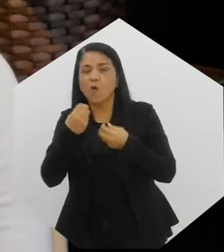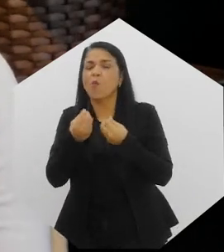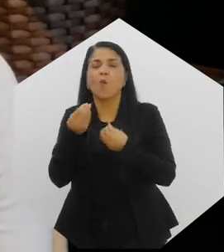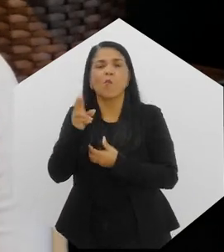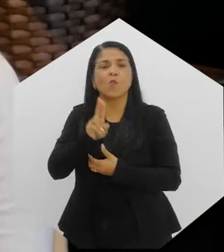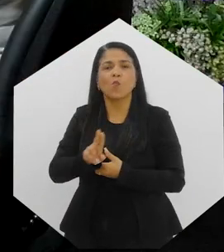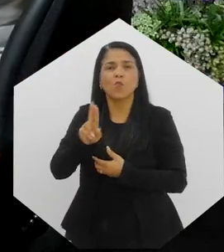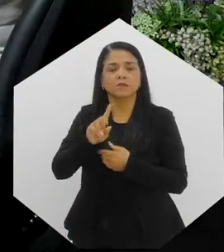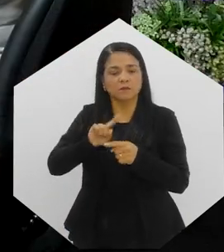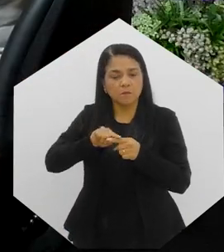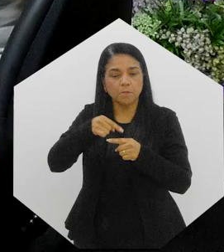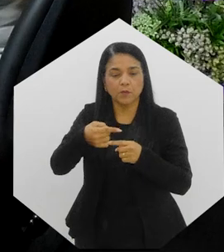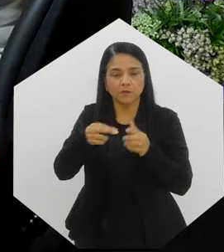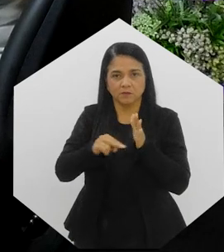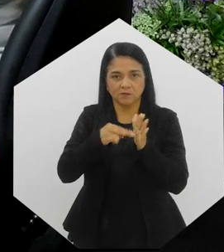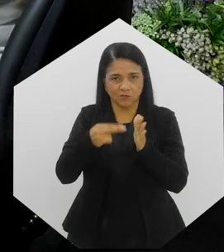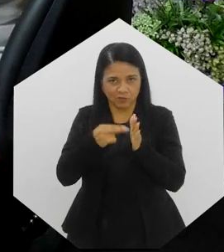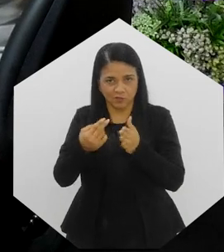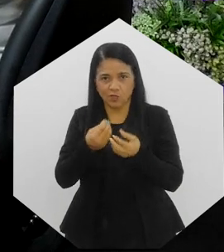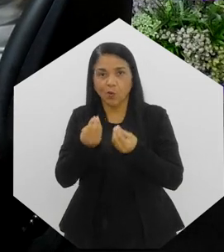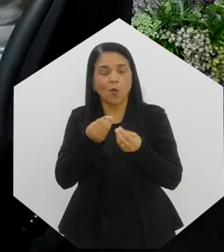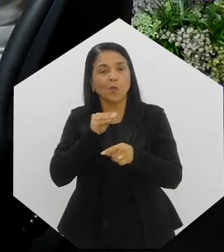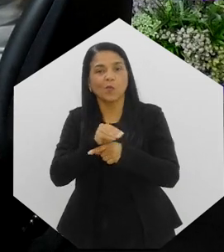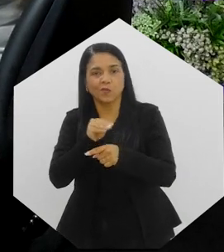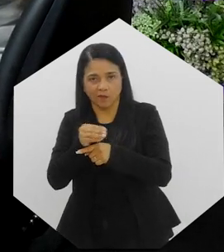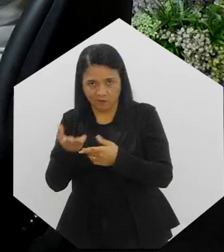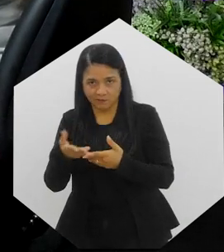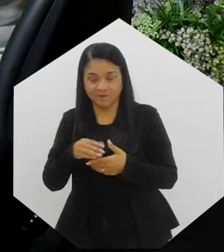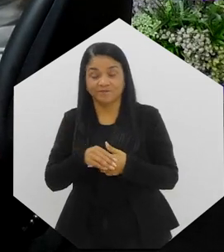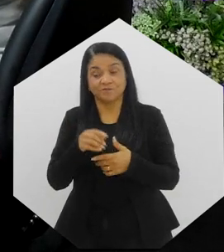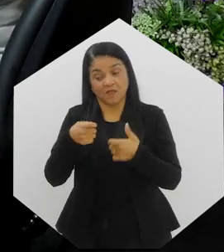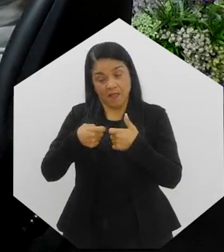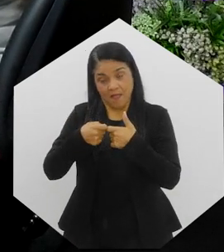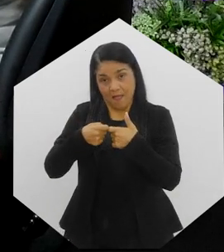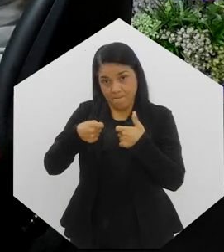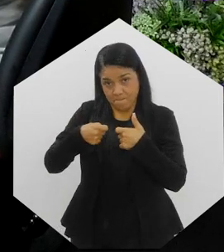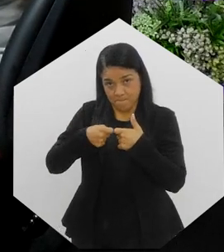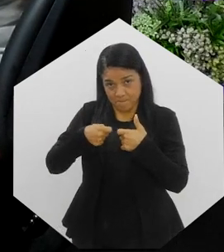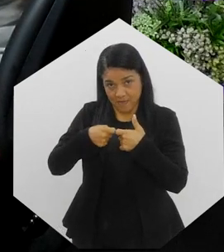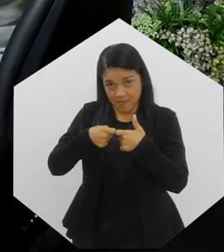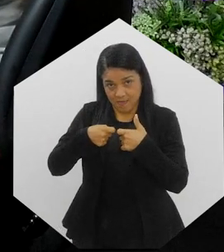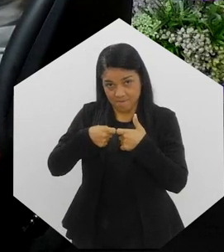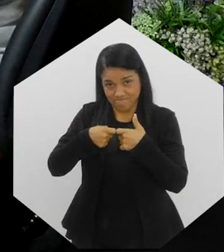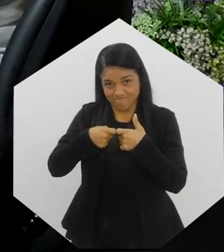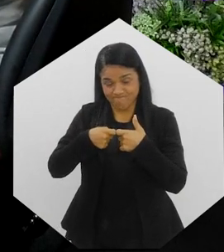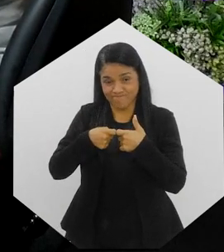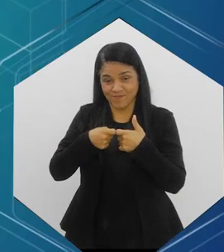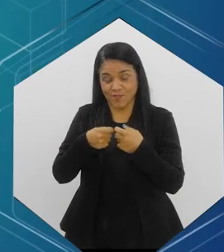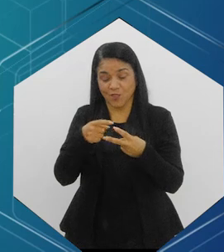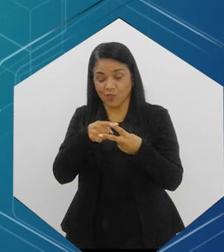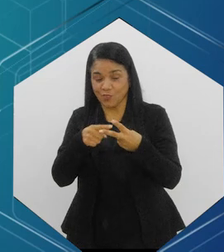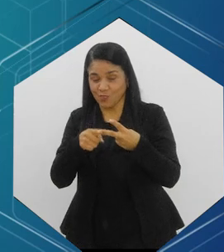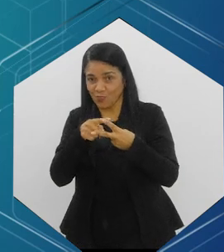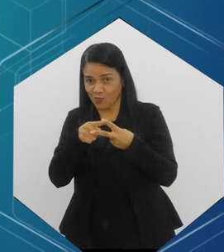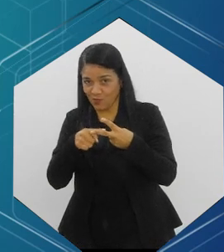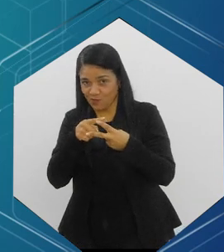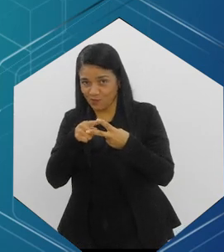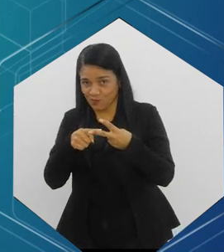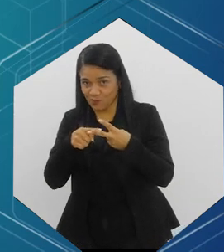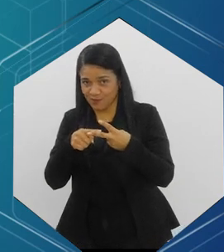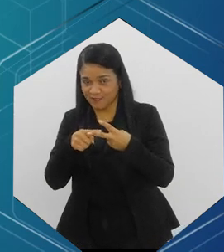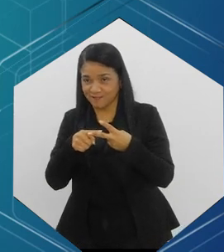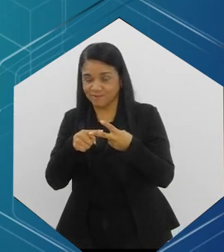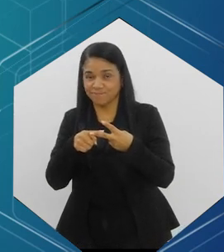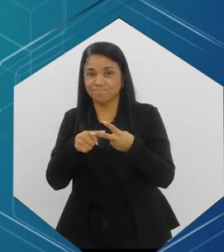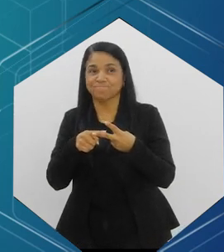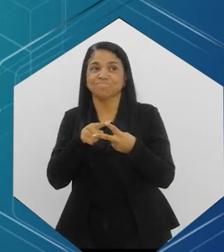utilizado? Como que é esse cuidado pós-cirúrgico? Sim, Priscila. A meia, a gente tem duas grandes escolas, né?